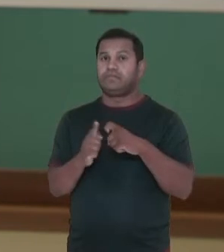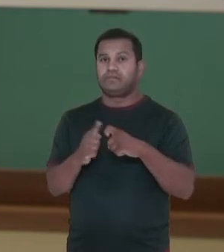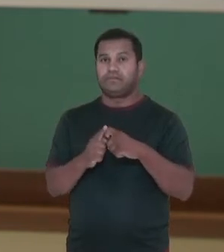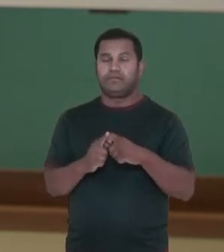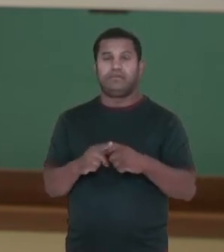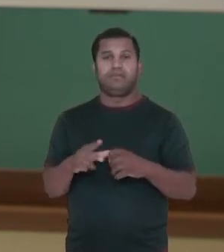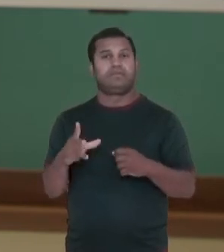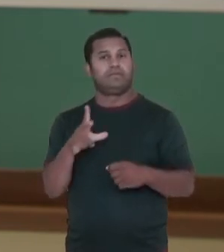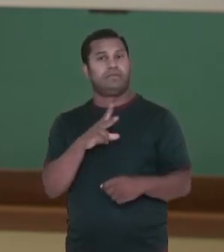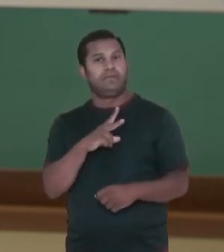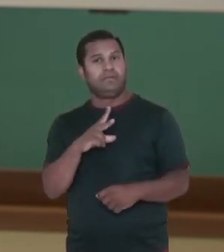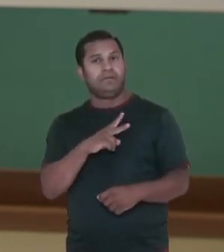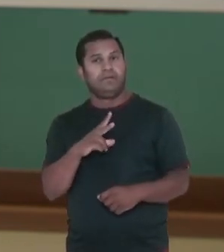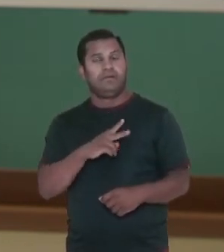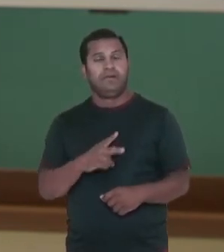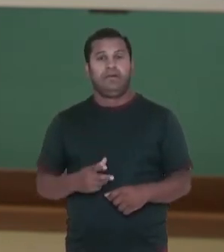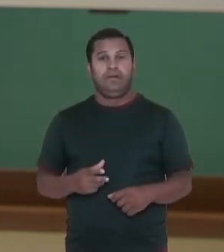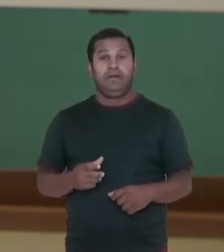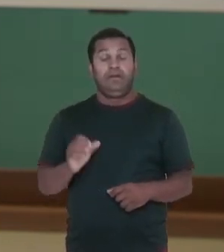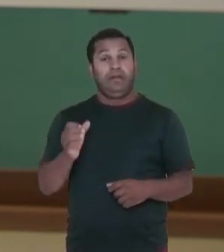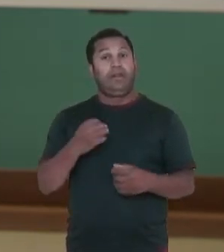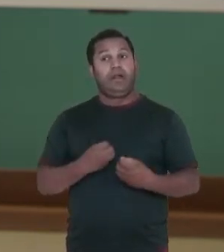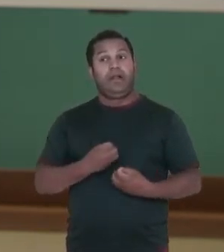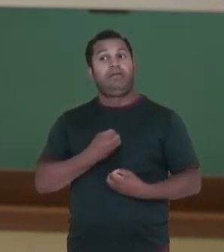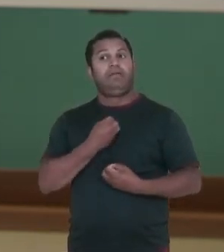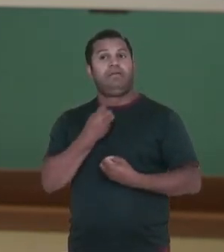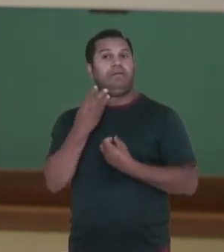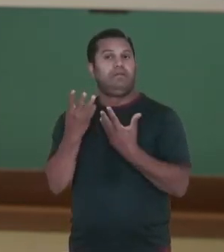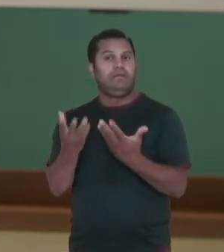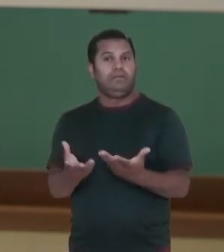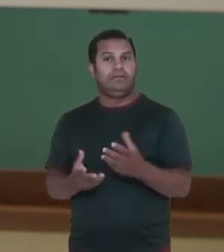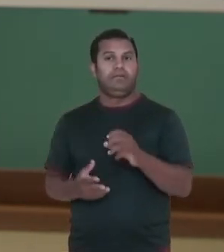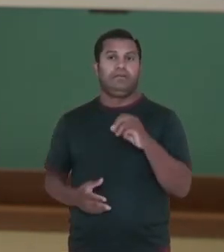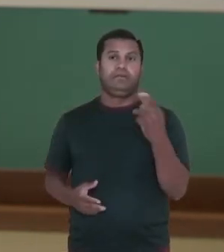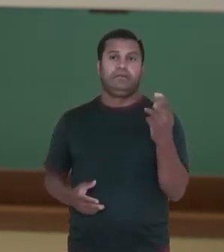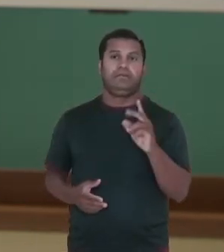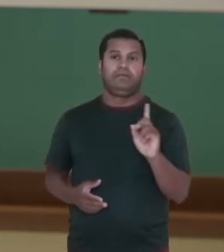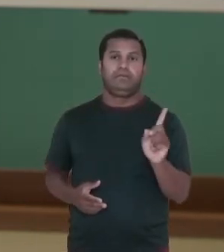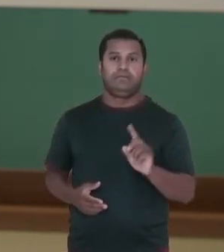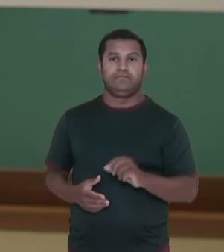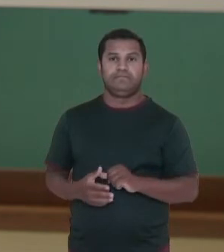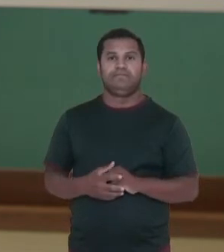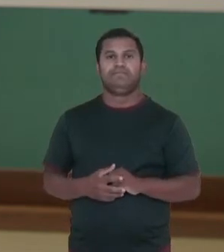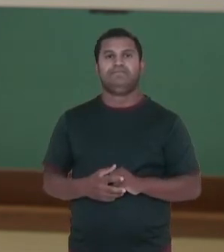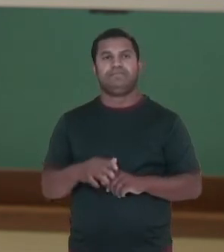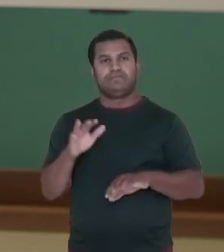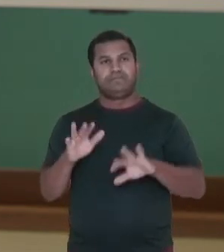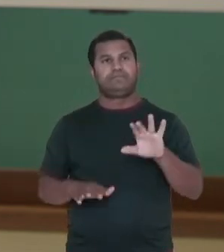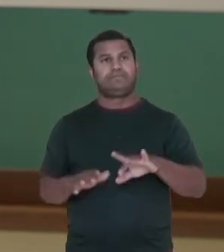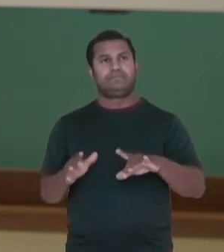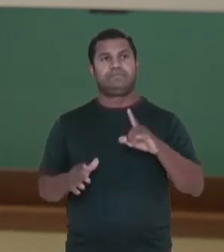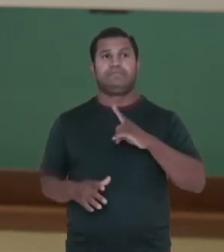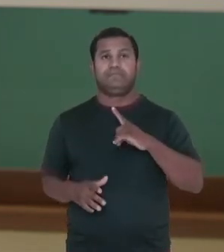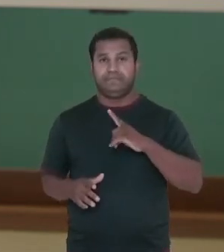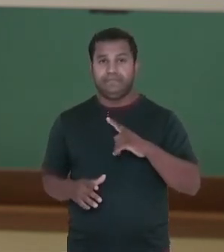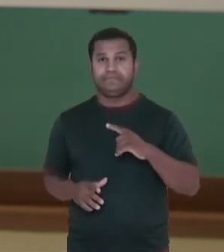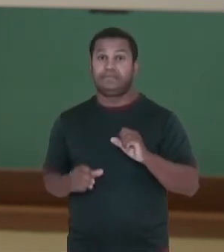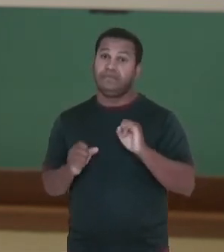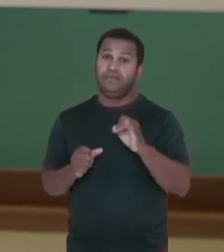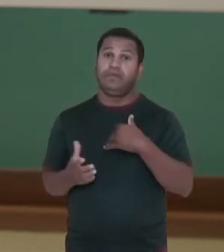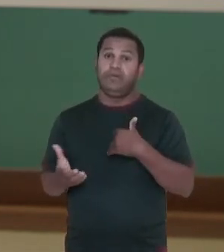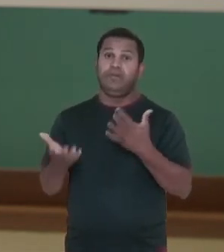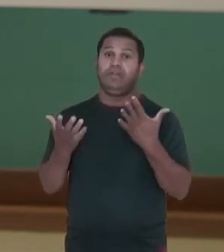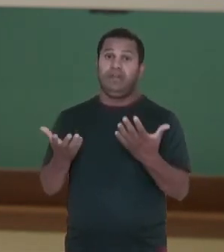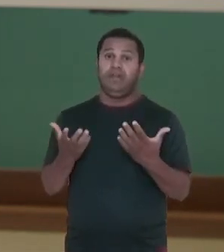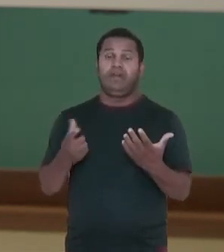a pessoa tem autonomia de dizer se ela quer, mesmo que eu tenha todas as possibilidades de ter o um filho com essa doença cardíaca, eu